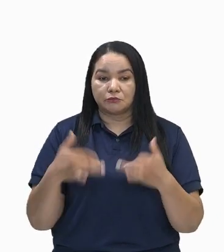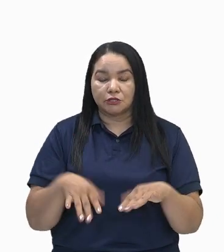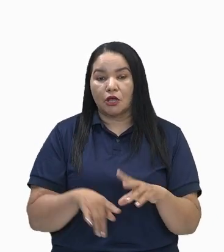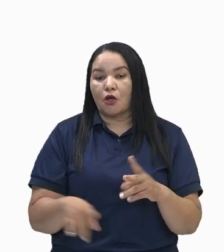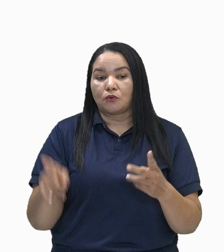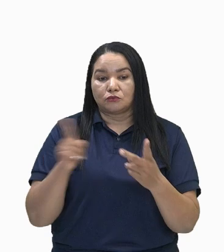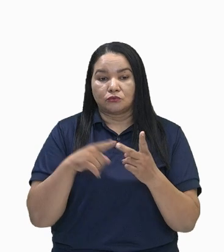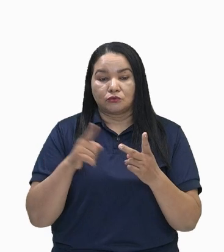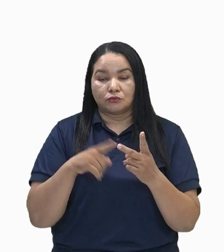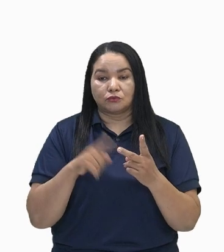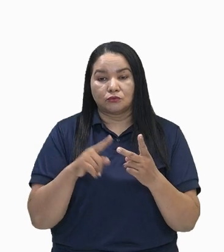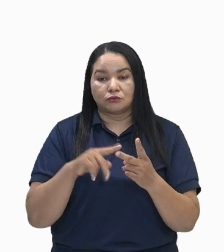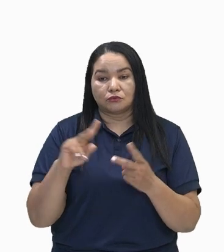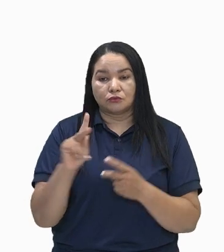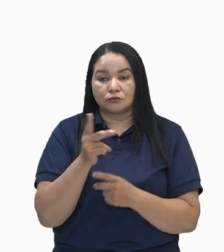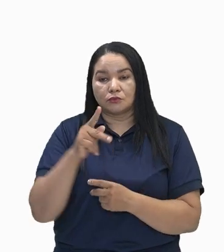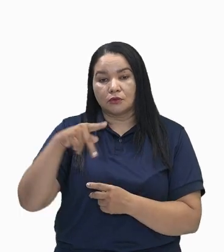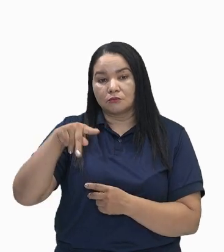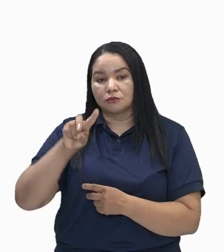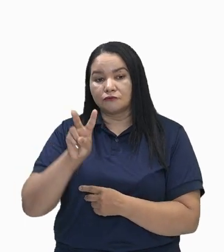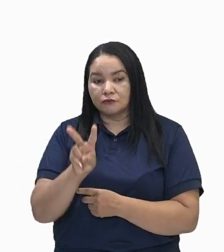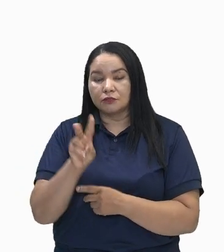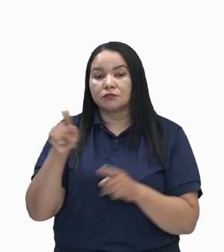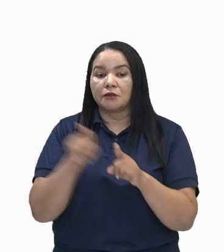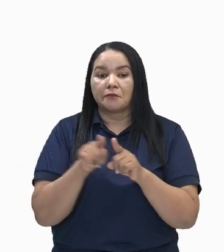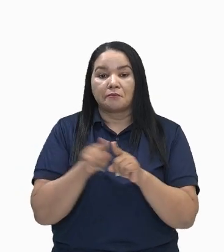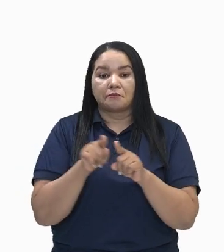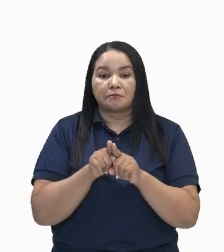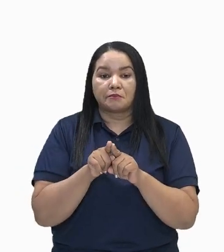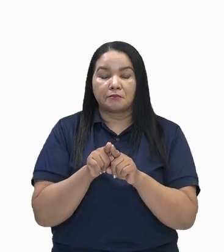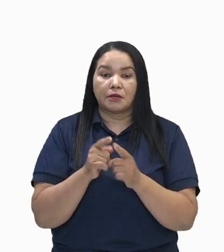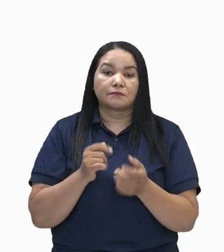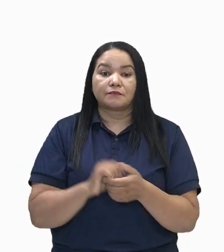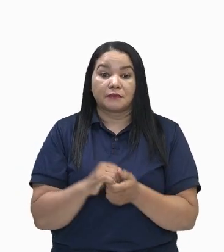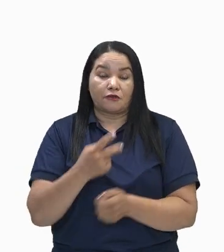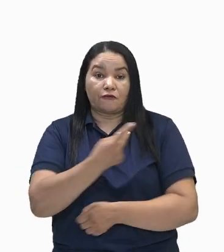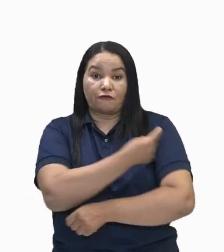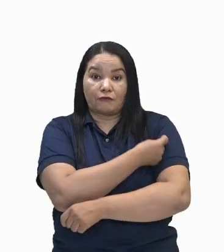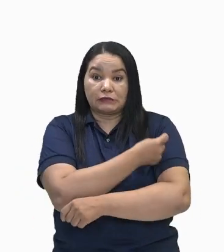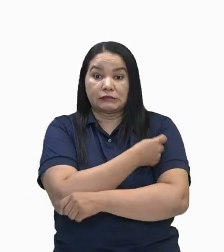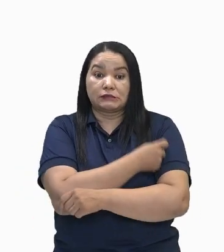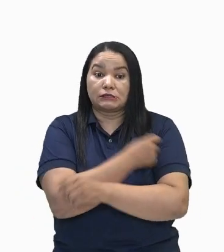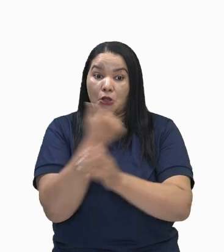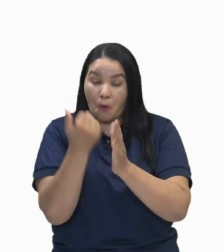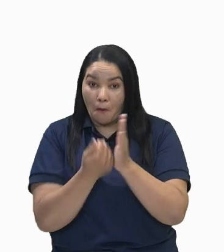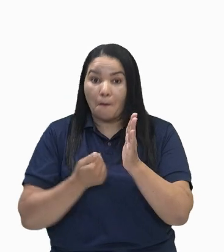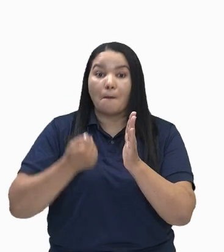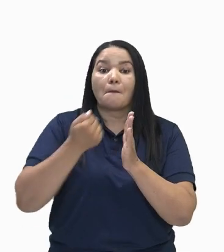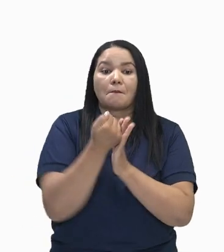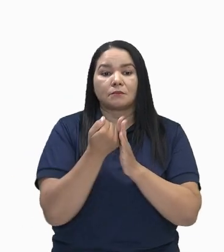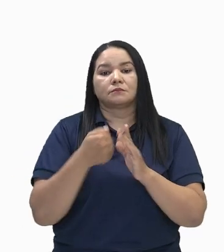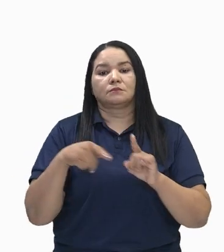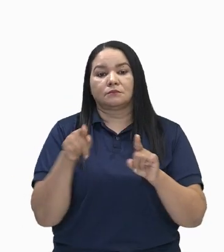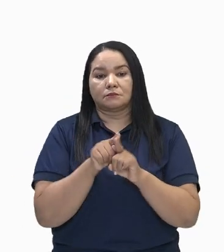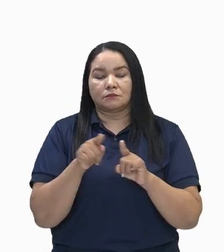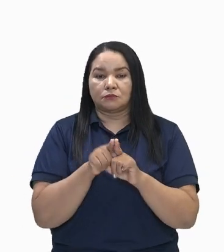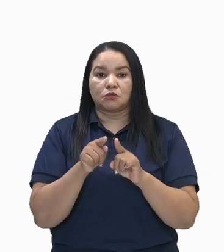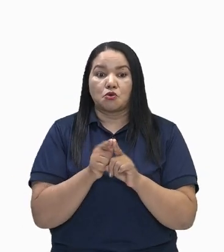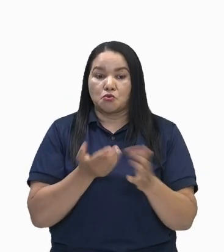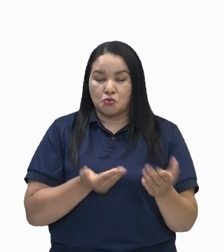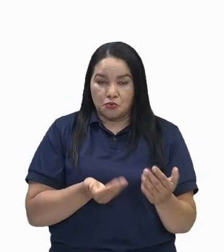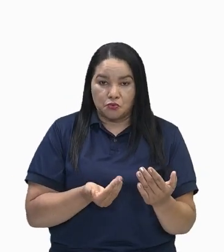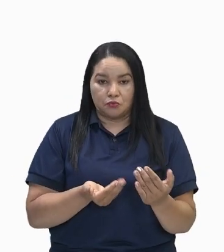HPV, a intensificação da vacinação, né, nos adolescentes.